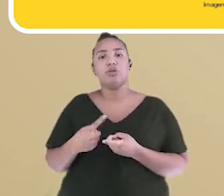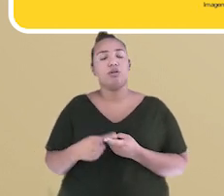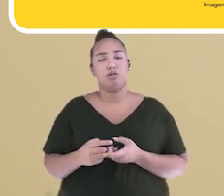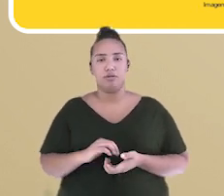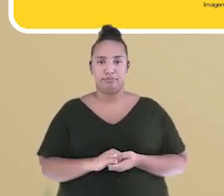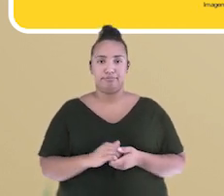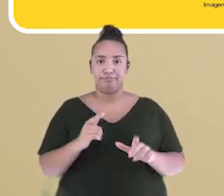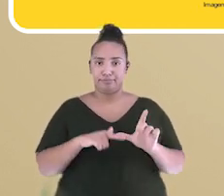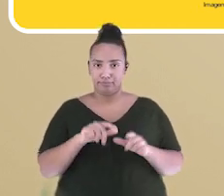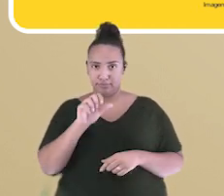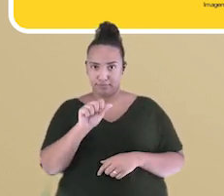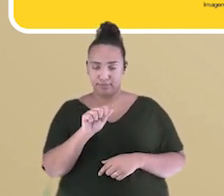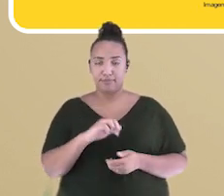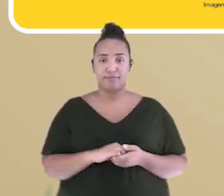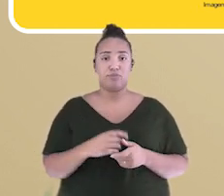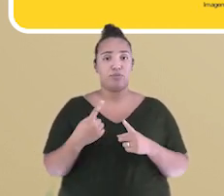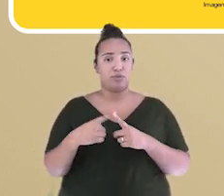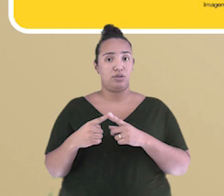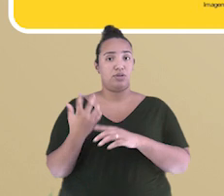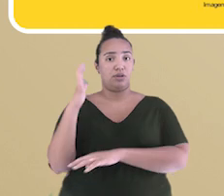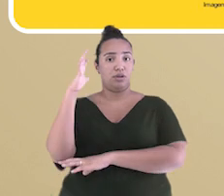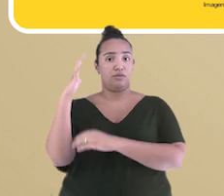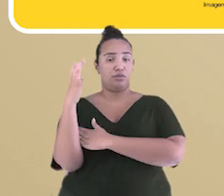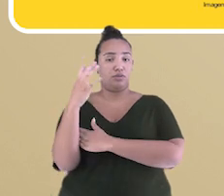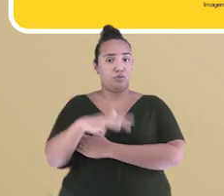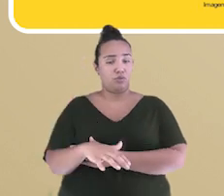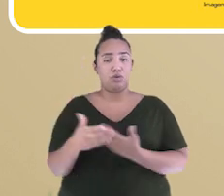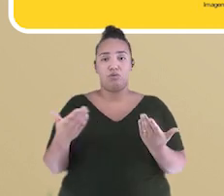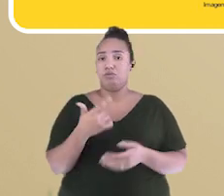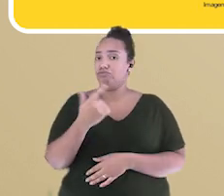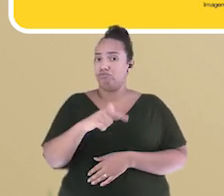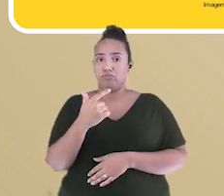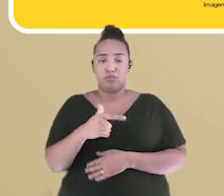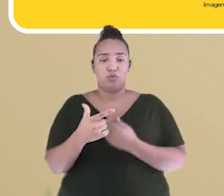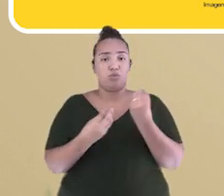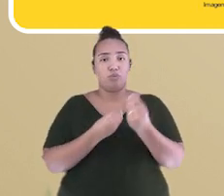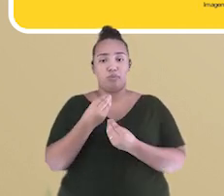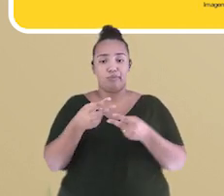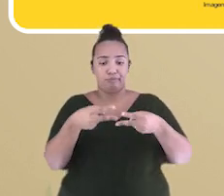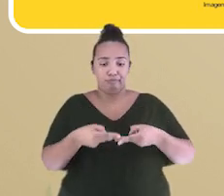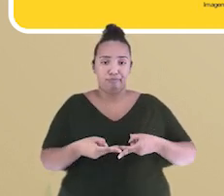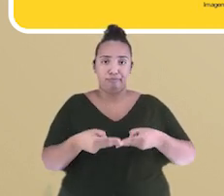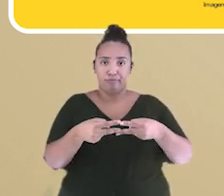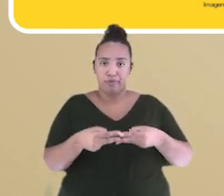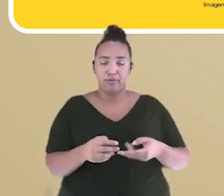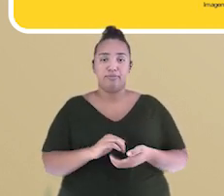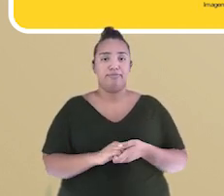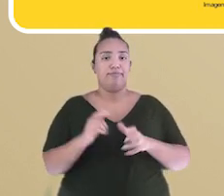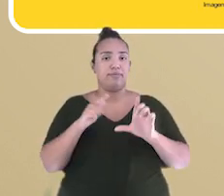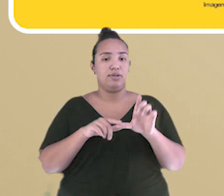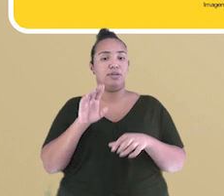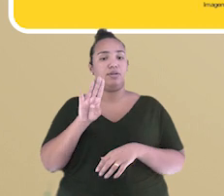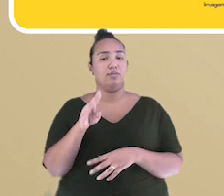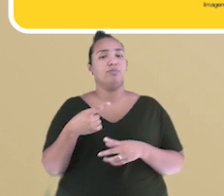estava deitada? Letra A, porque ele cortou a árvore e agora ela não tinha onde amarrar sua rede.